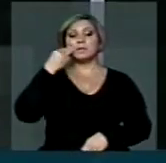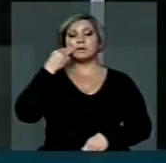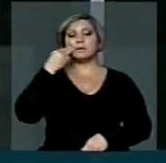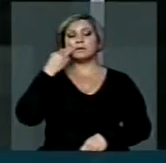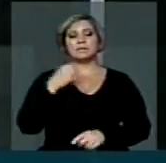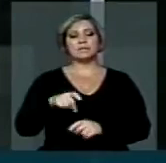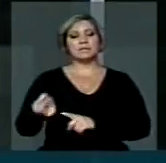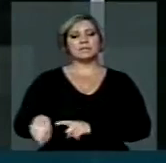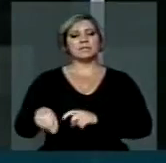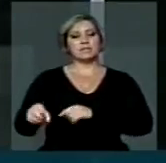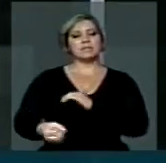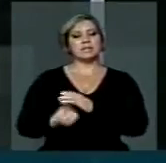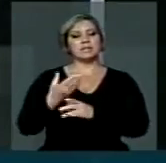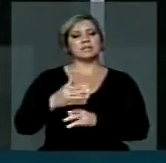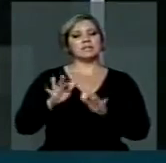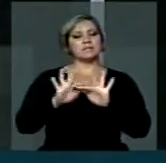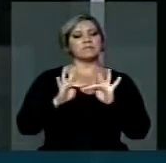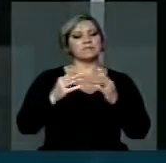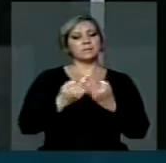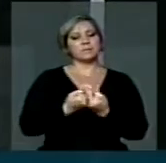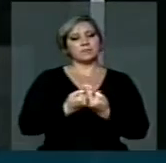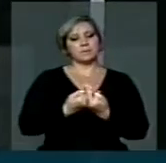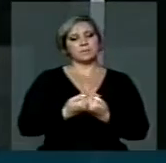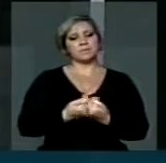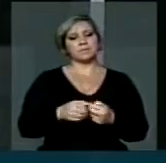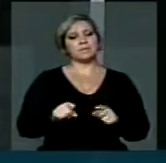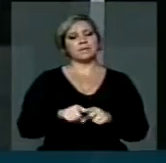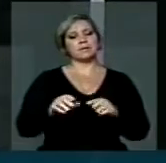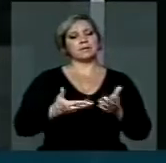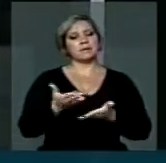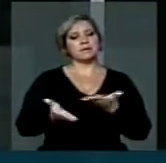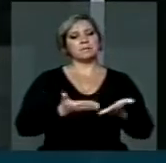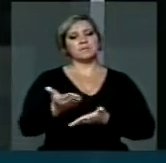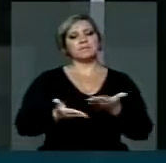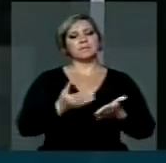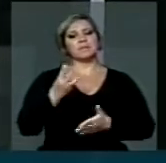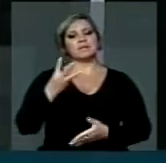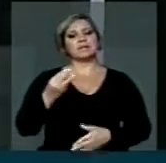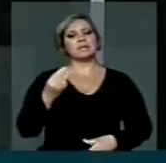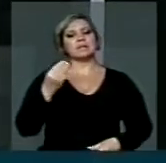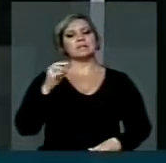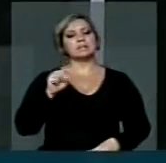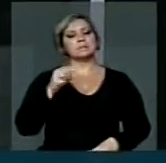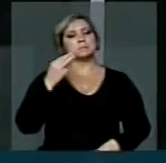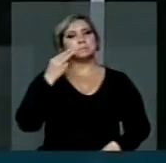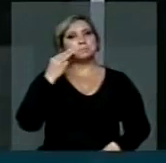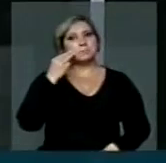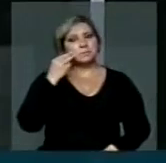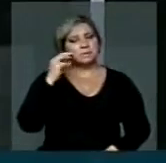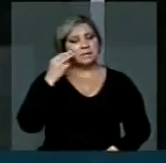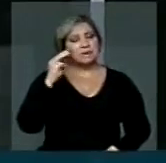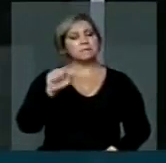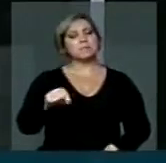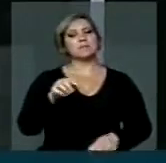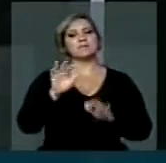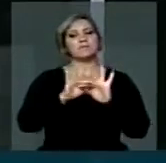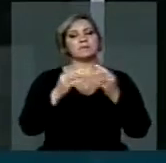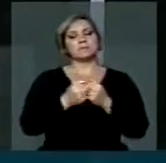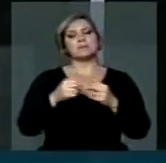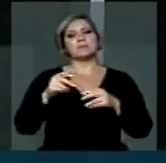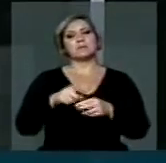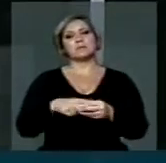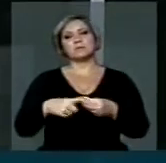na agricultura familiar nessa safra, atendendo mais de 3 mil famílias nos 16 municípios do